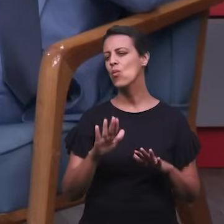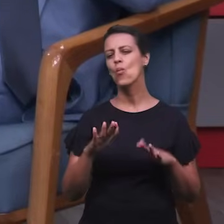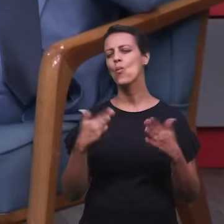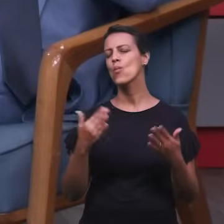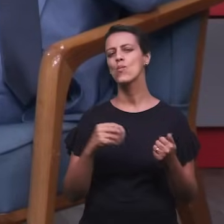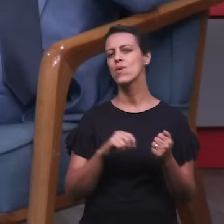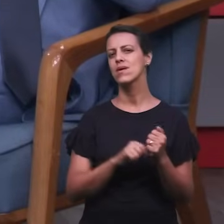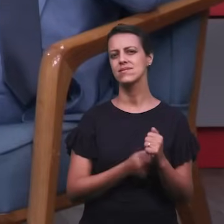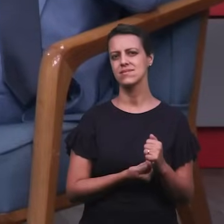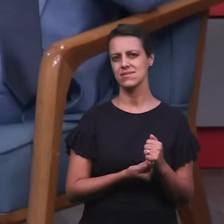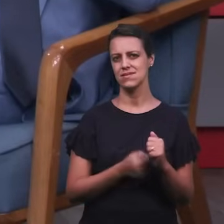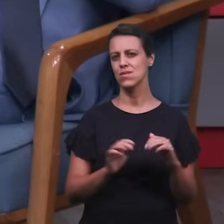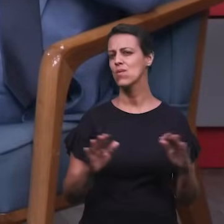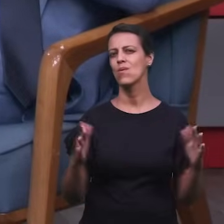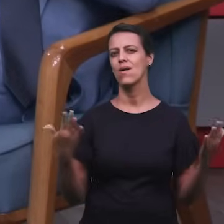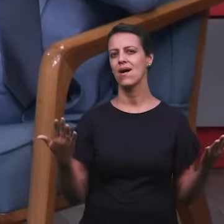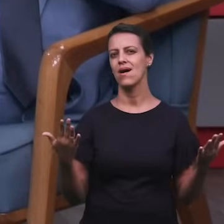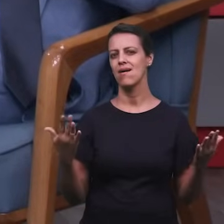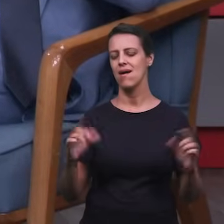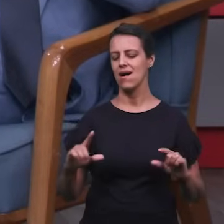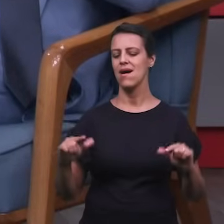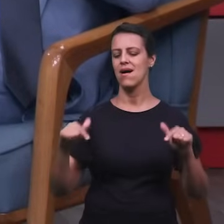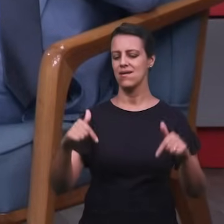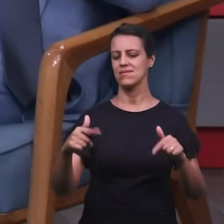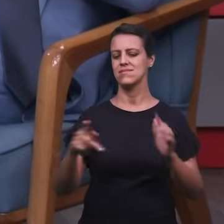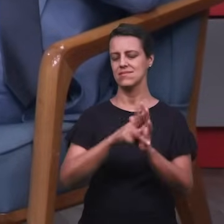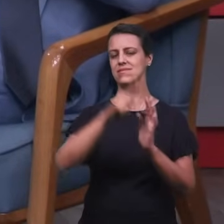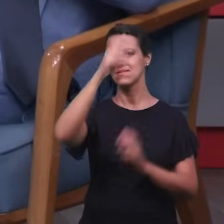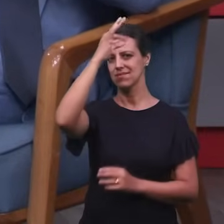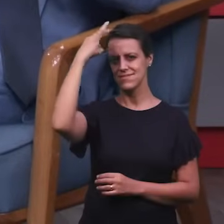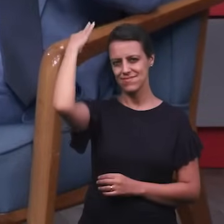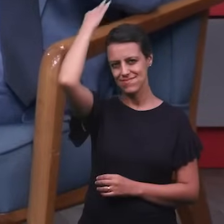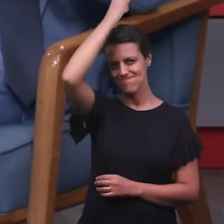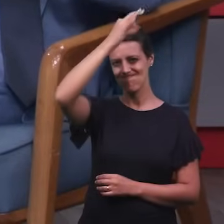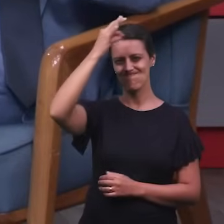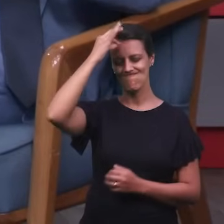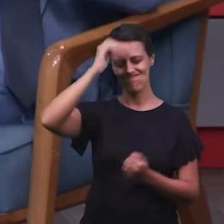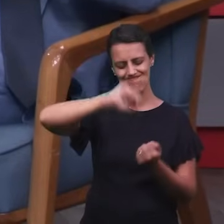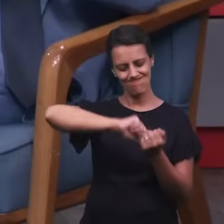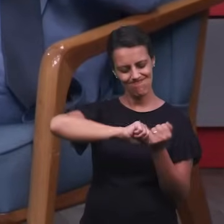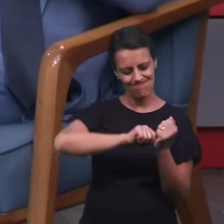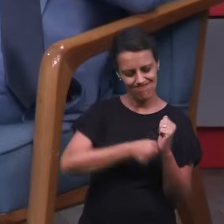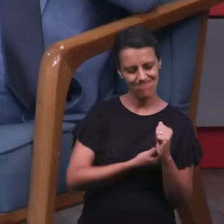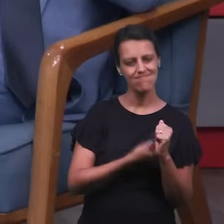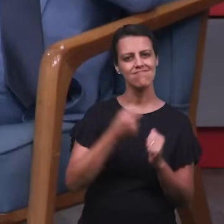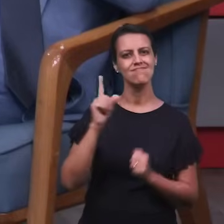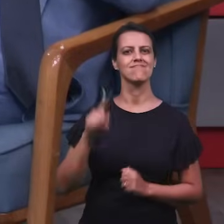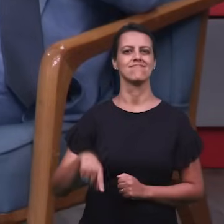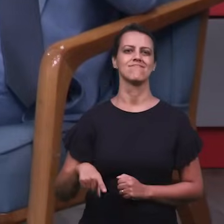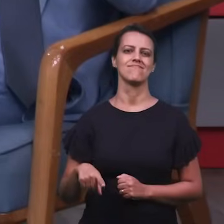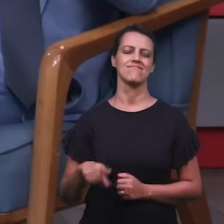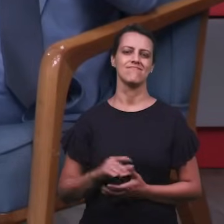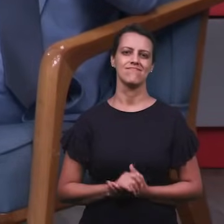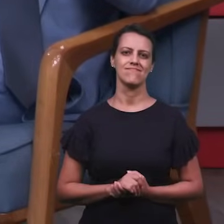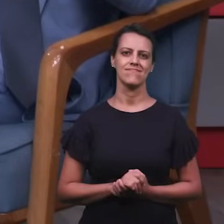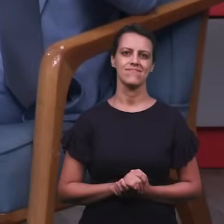igreja, que é a operação do Espírito Santo, que é esse mistério da operação do Espírito Santo.